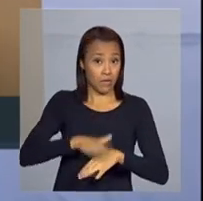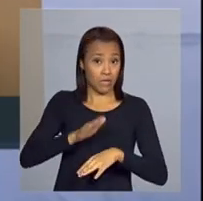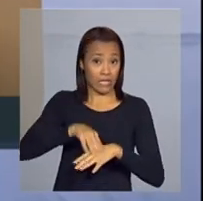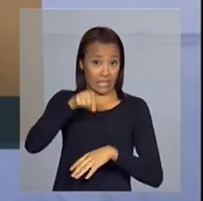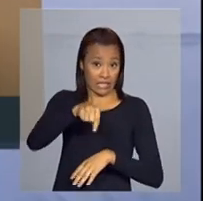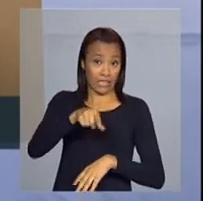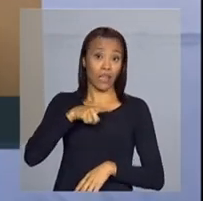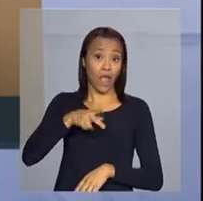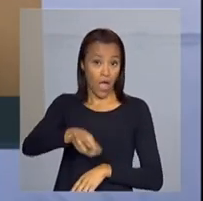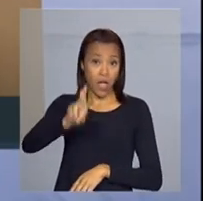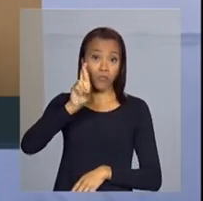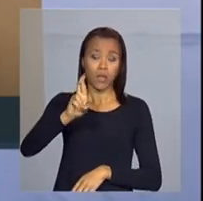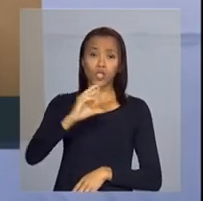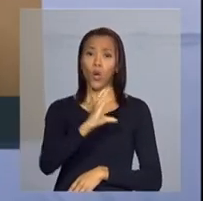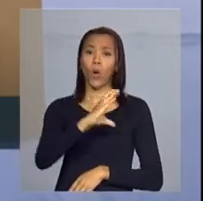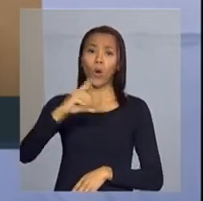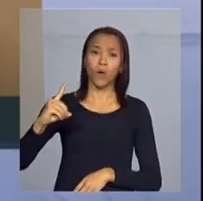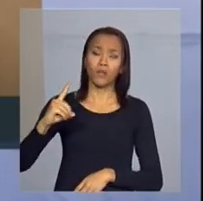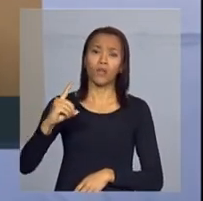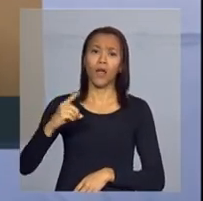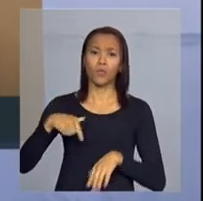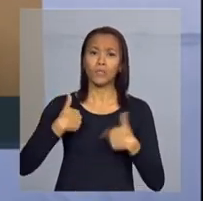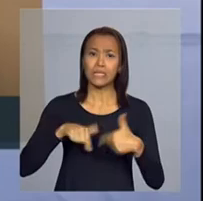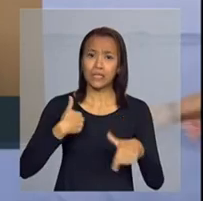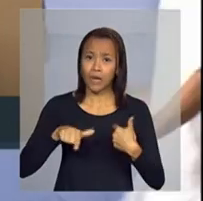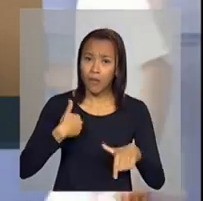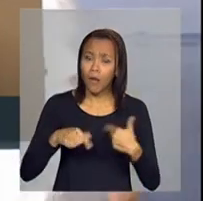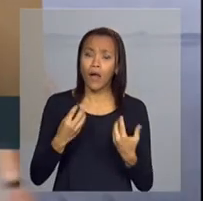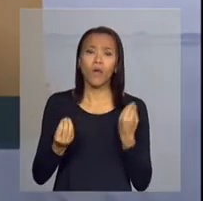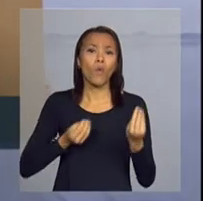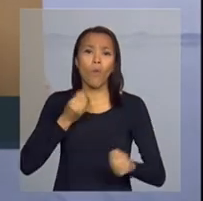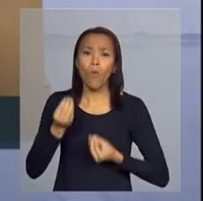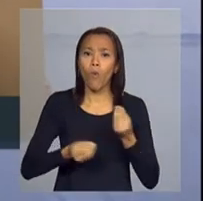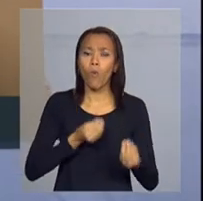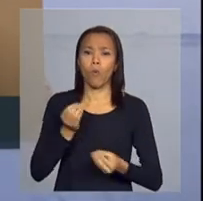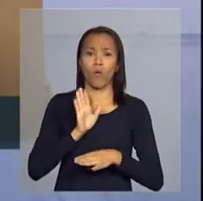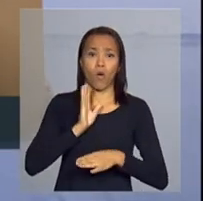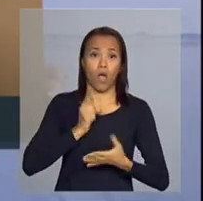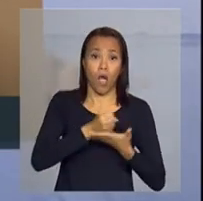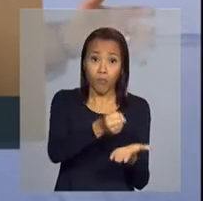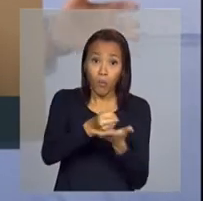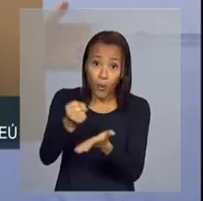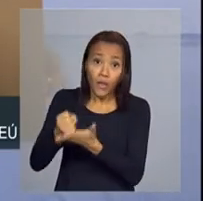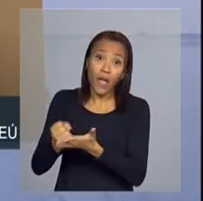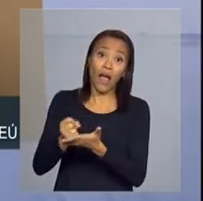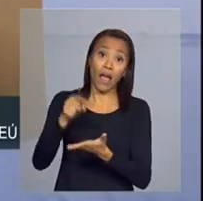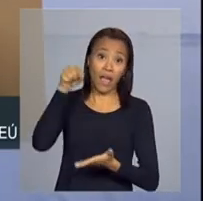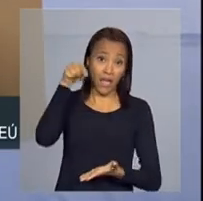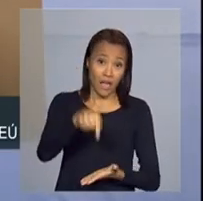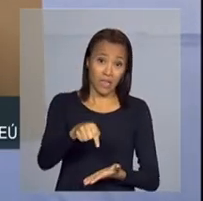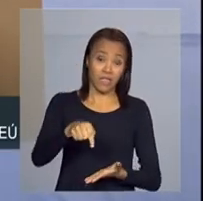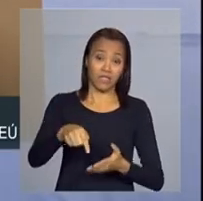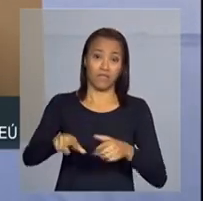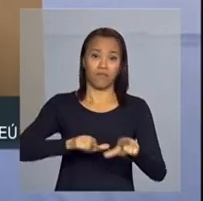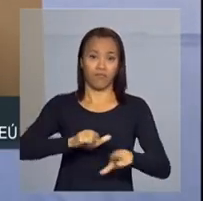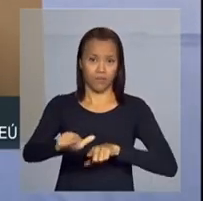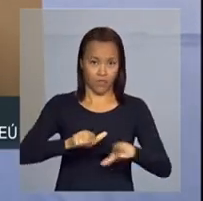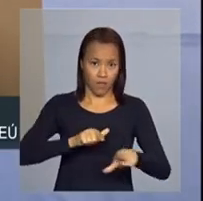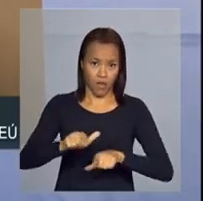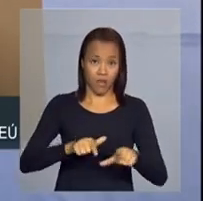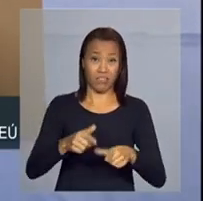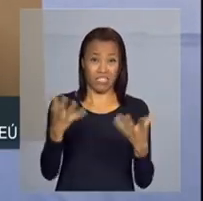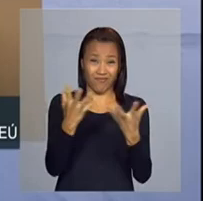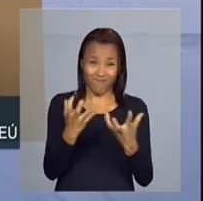coordenar as ações de convivência e de resposta a essa estiagem, que a